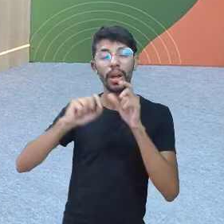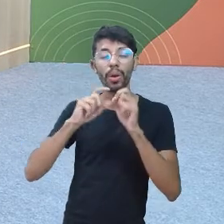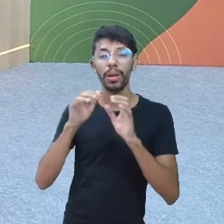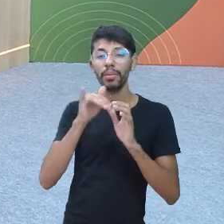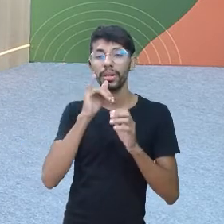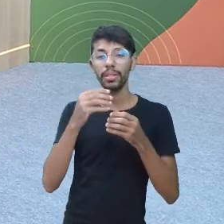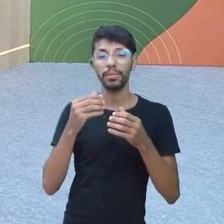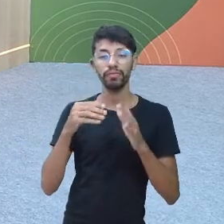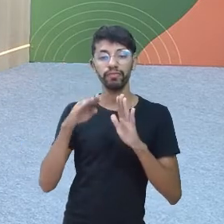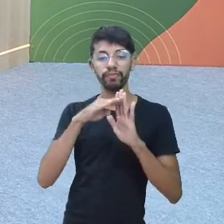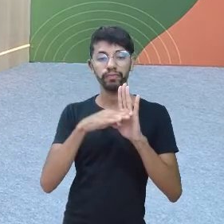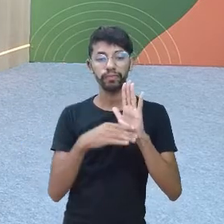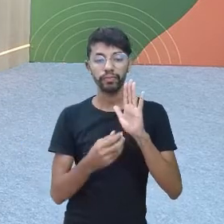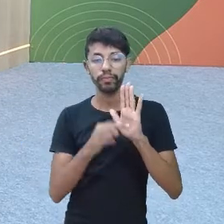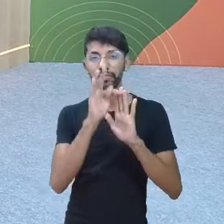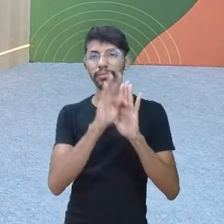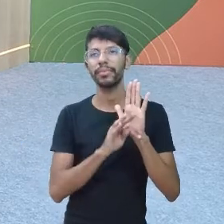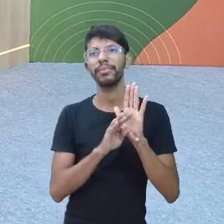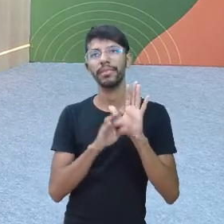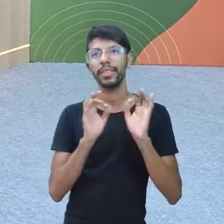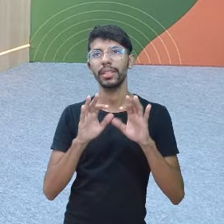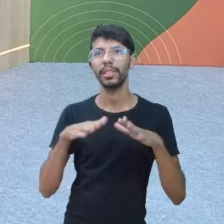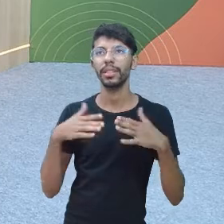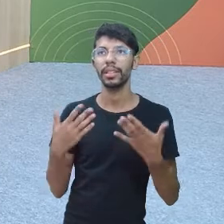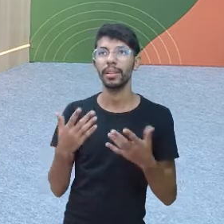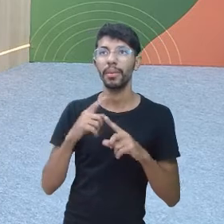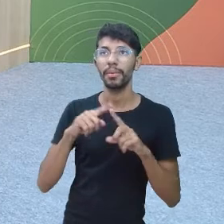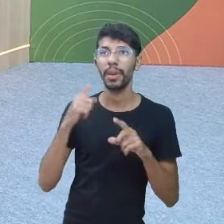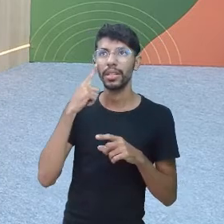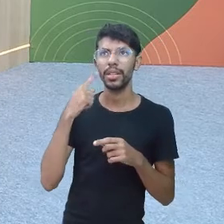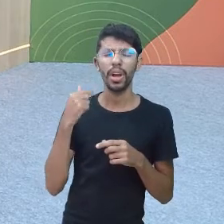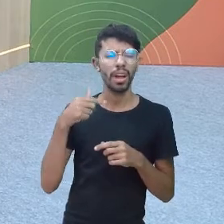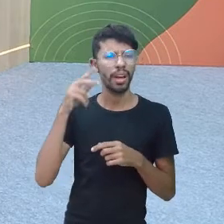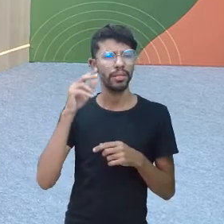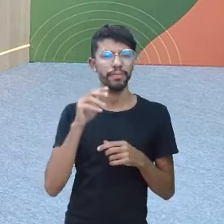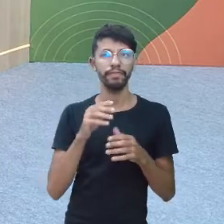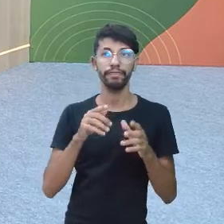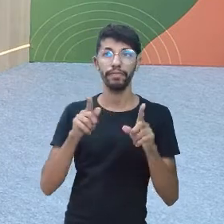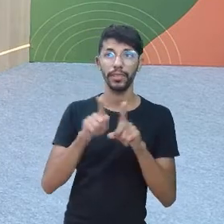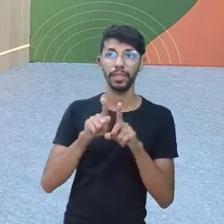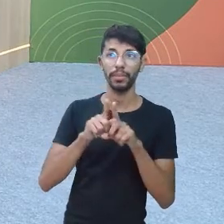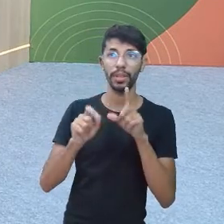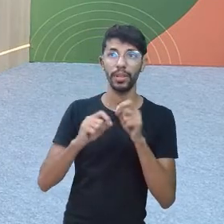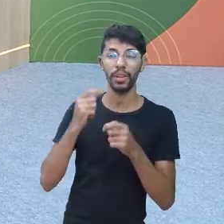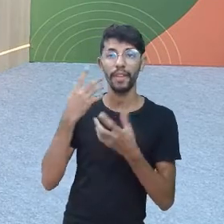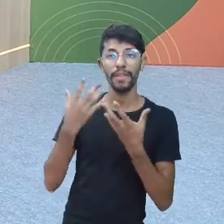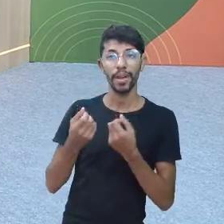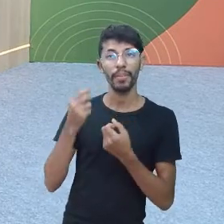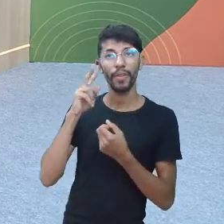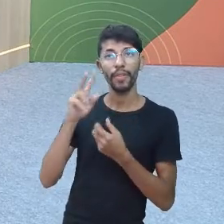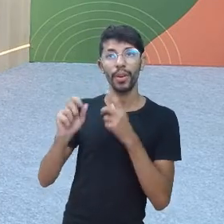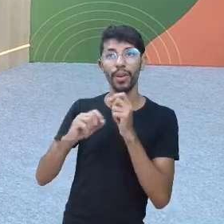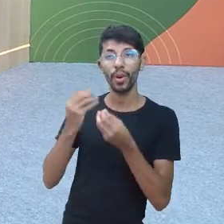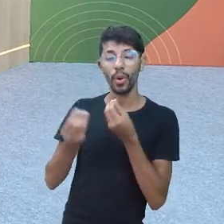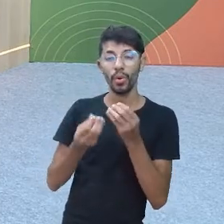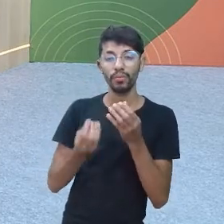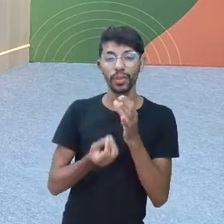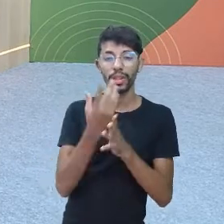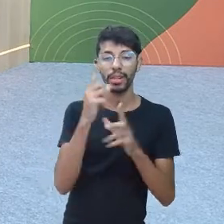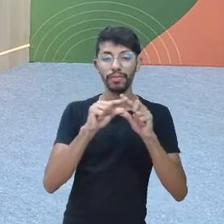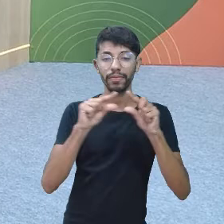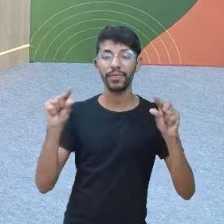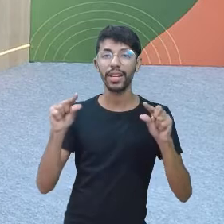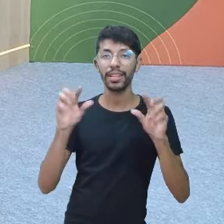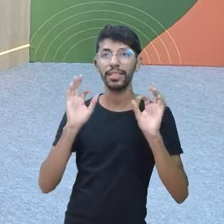por exemplo, mas Vivi, eu lembro lá, o que danado é período? Então, vamos ver como é que se dá a construção de uma frase.